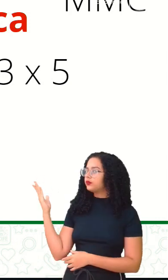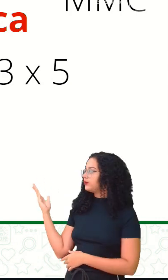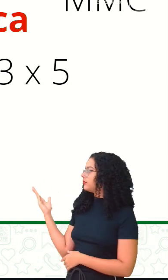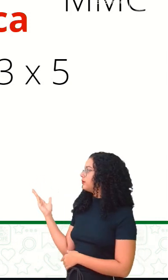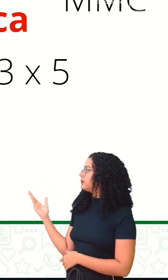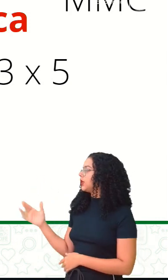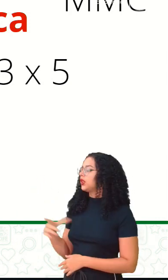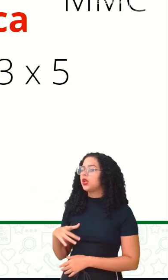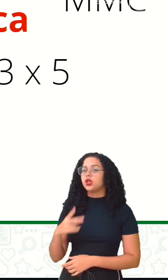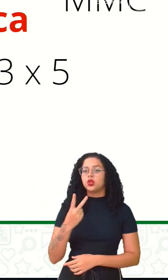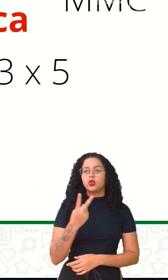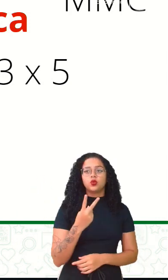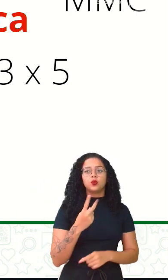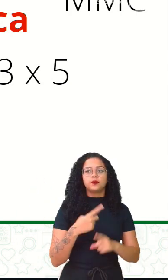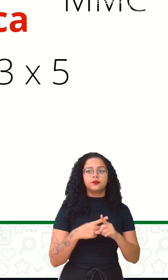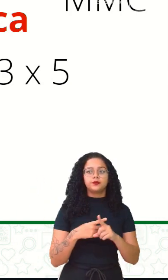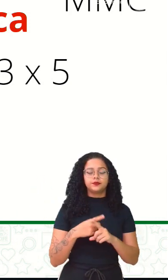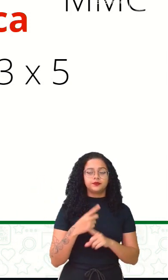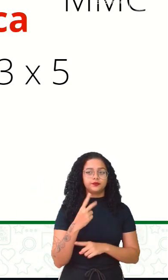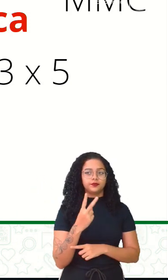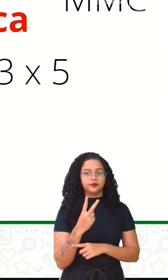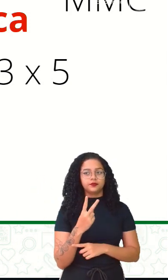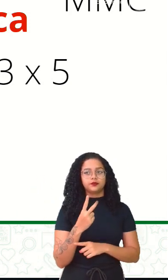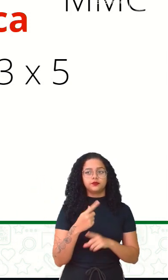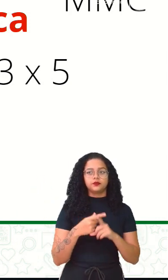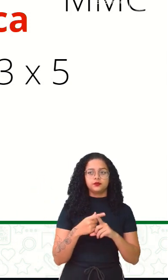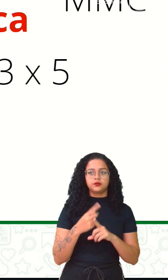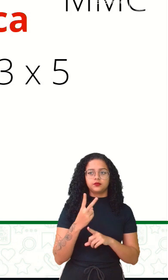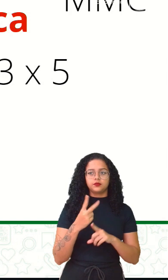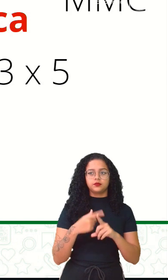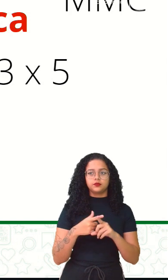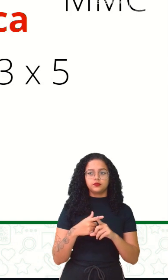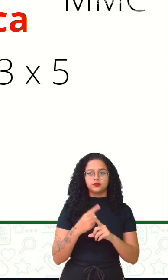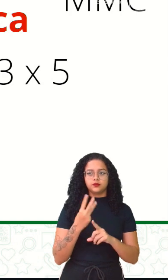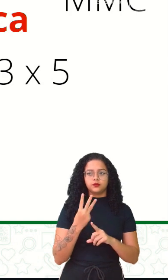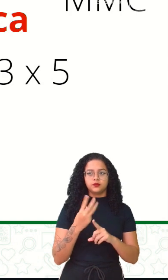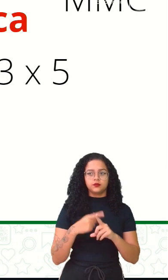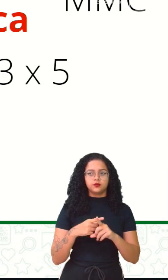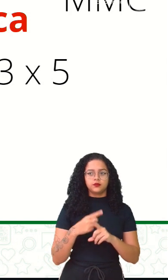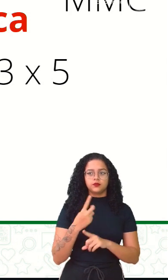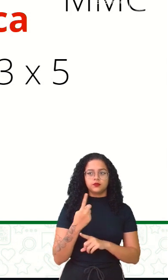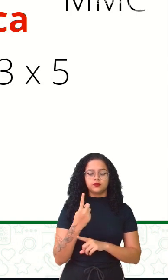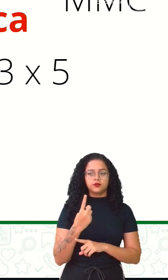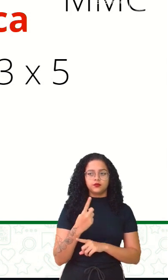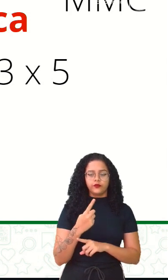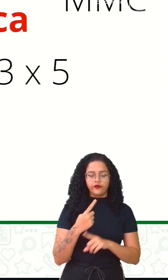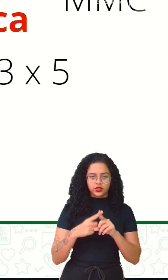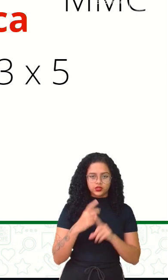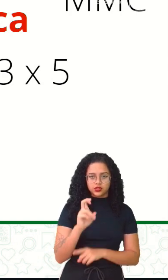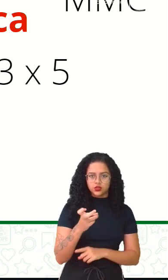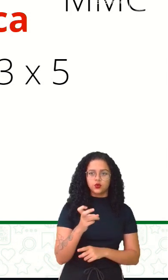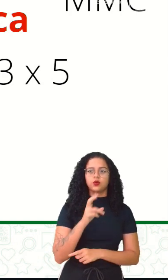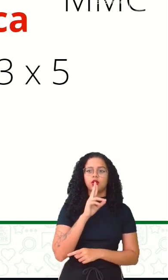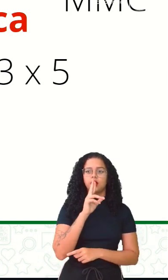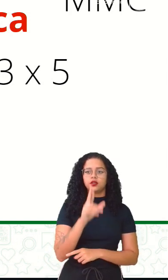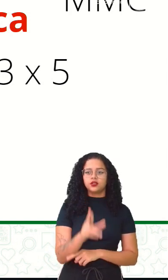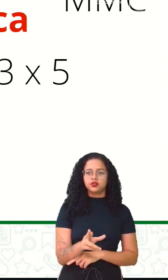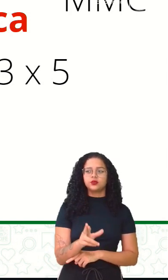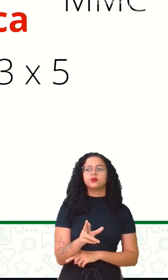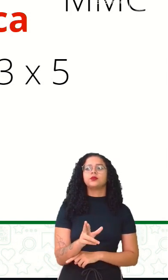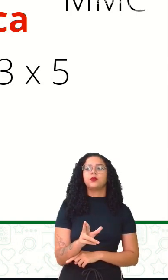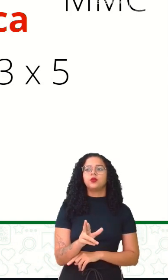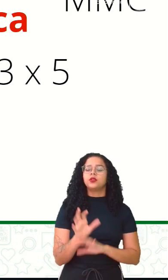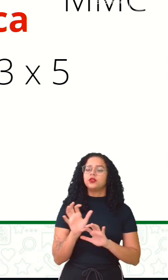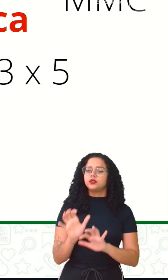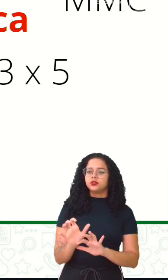vezes 2, 4, 4 vezes 2, 8, 8 vezes 3, 24, 24 vezes 5, e